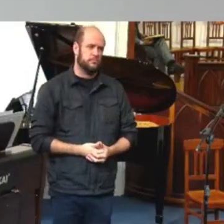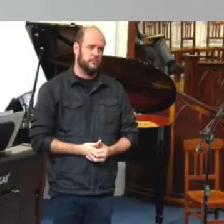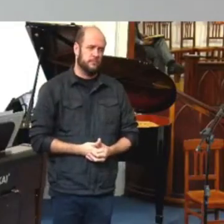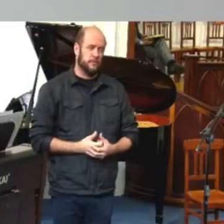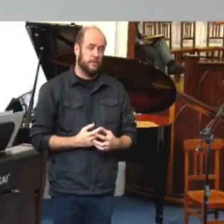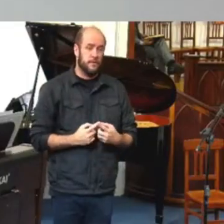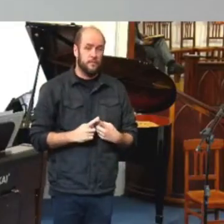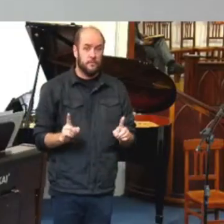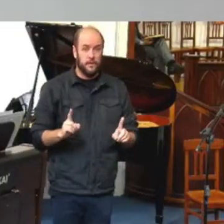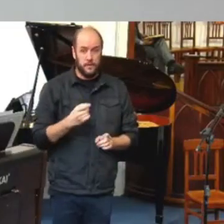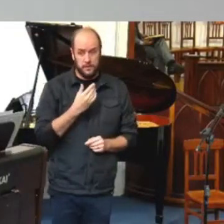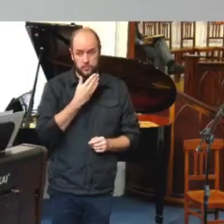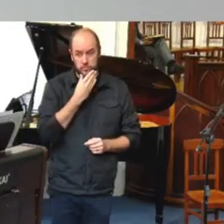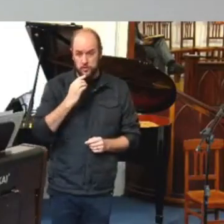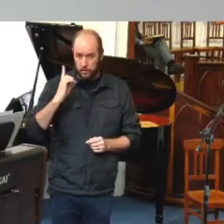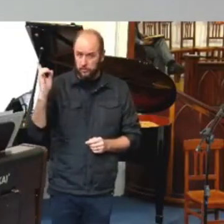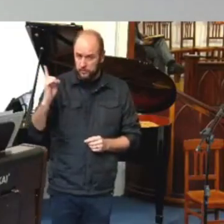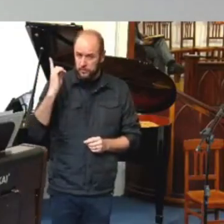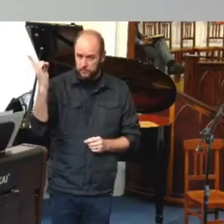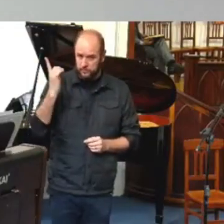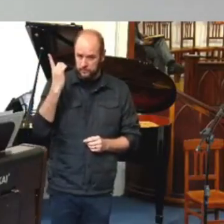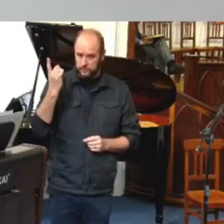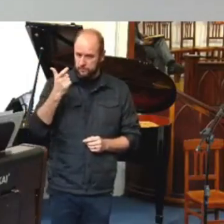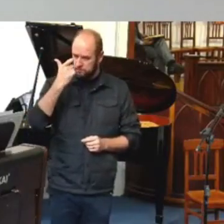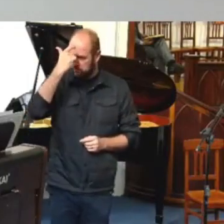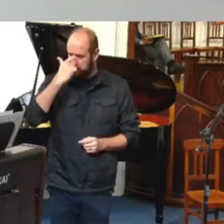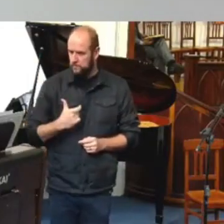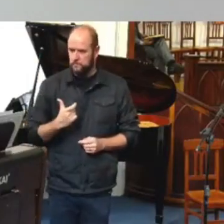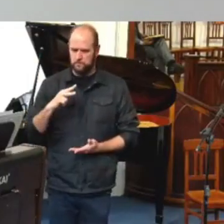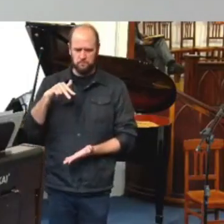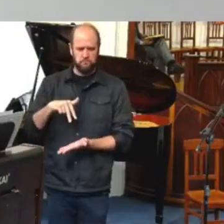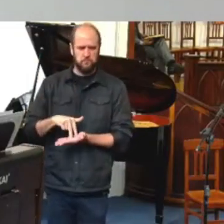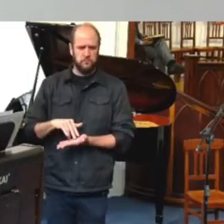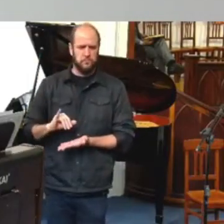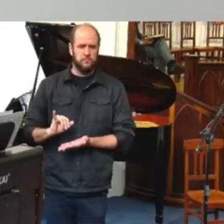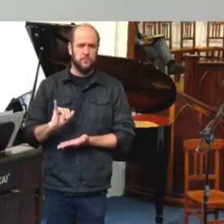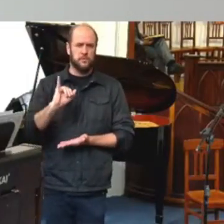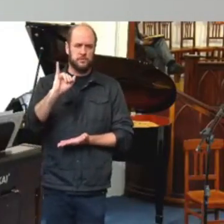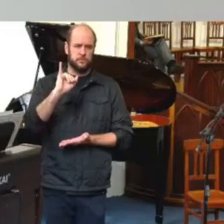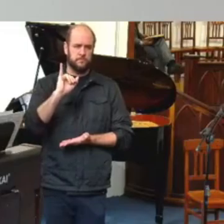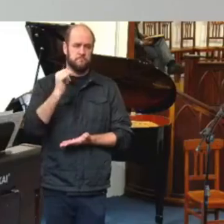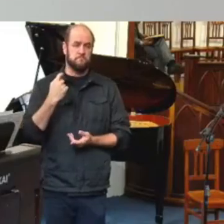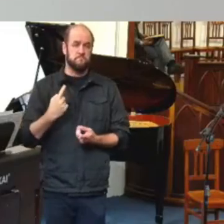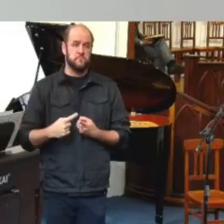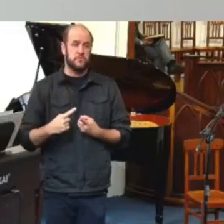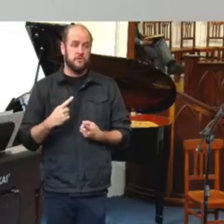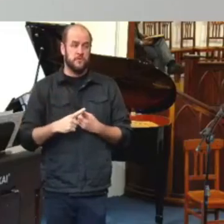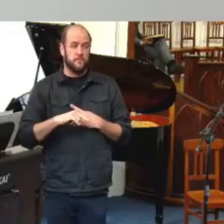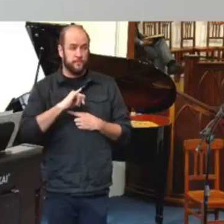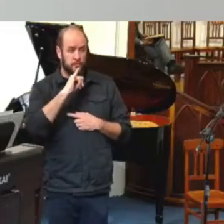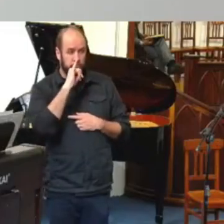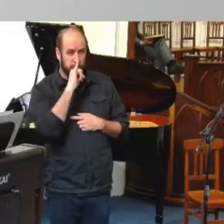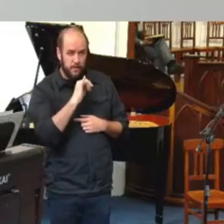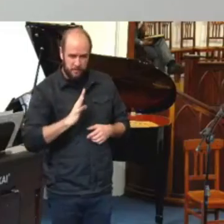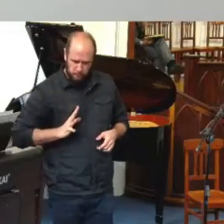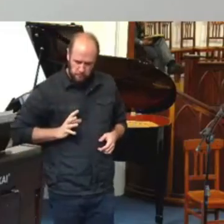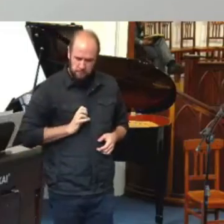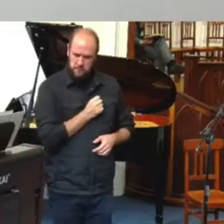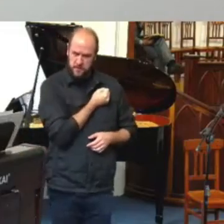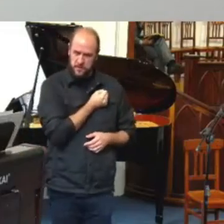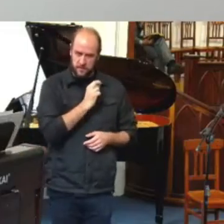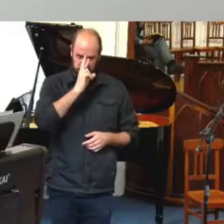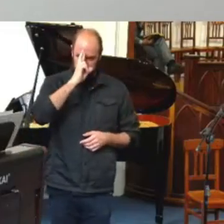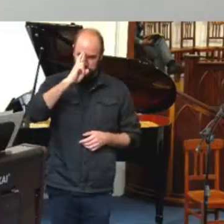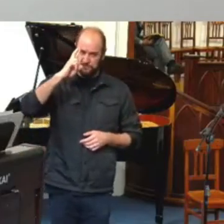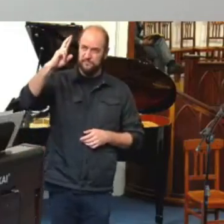Mas Davi, ele tem uma atitude muito importante, porque ele fala que a ira e o furor do Senhor